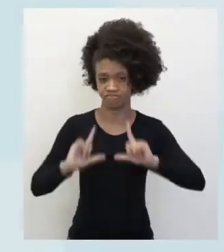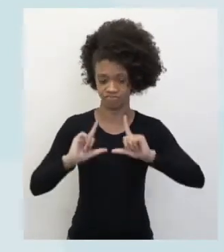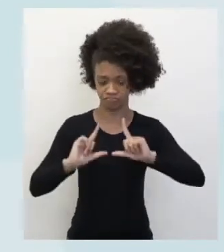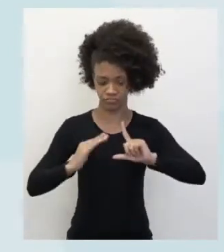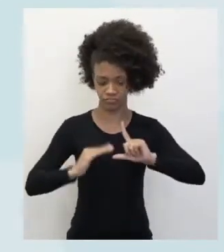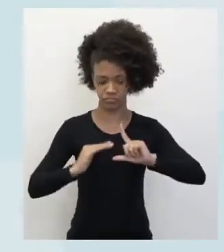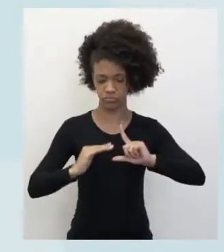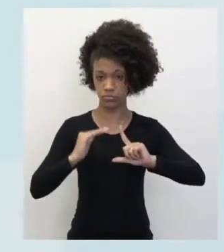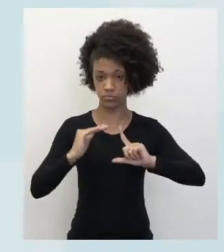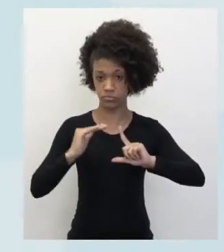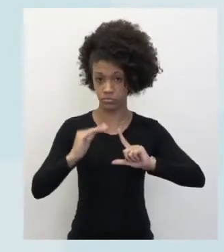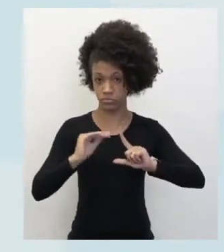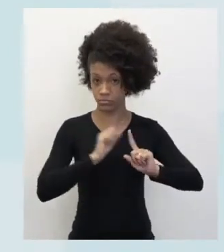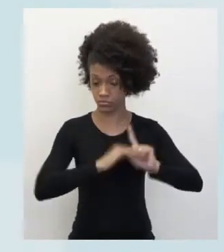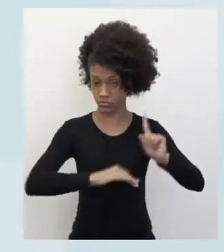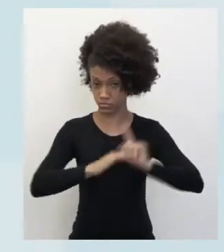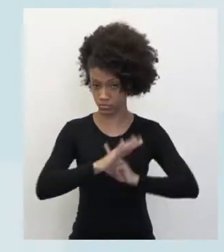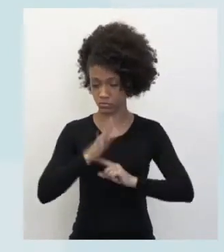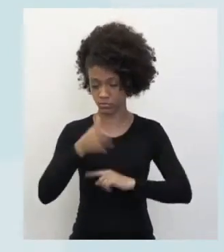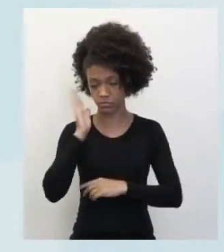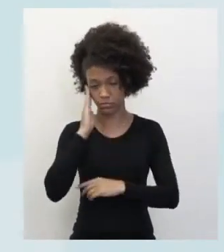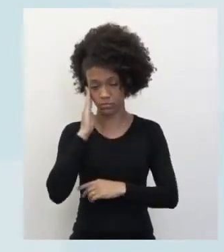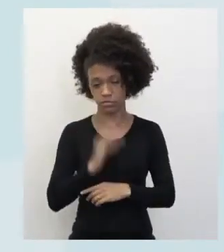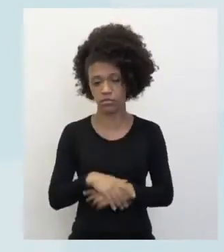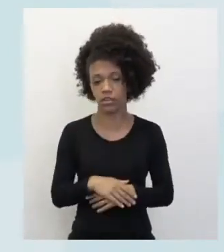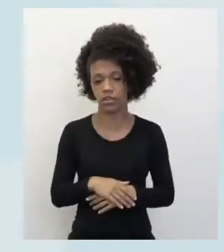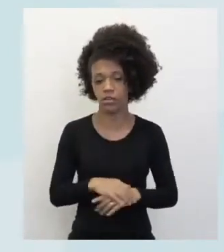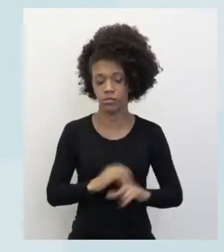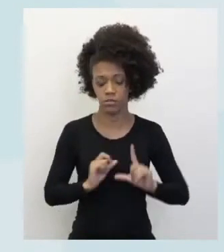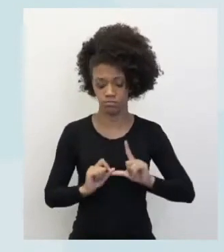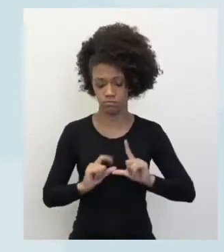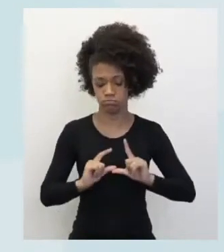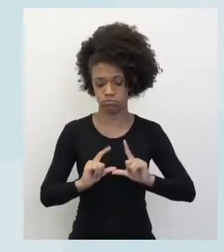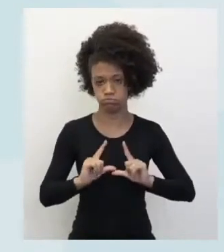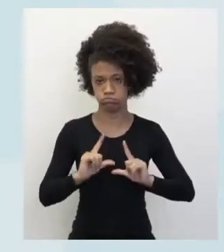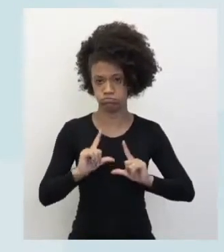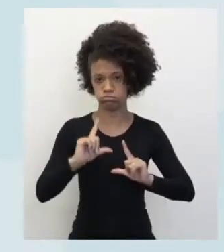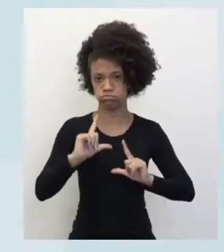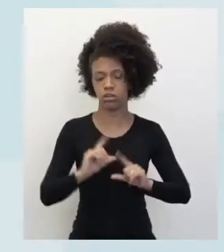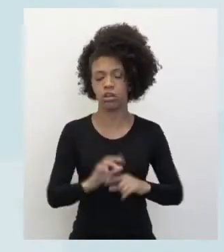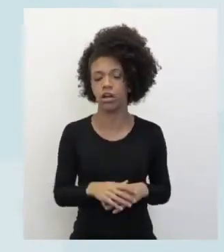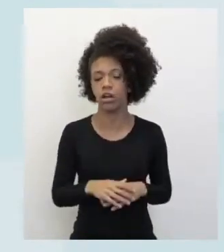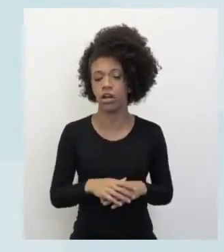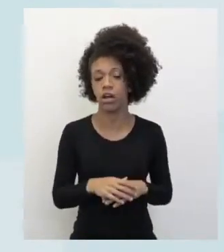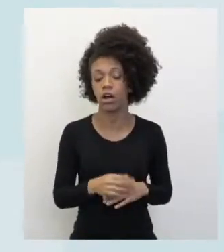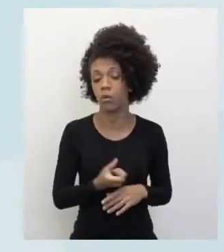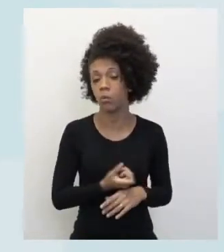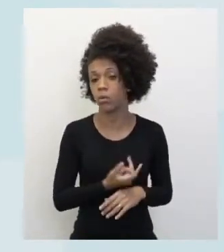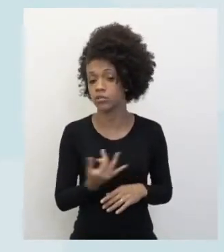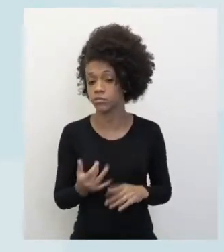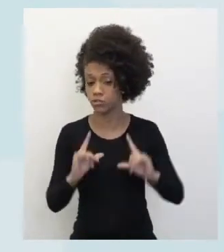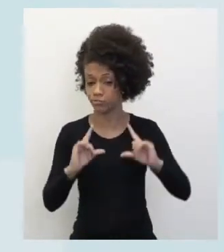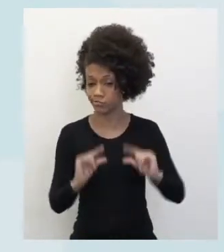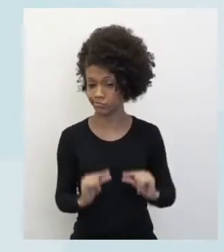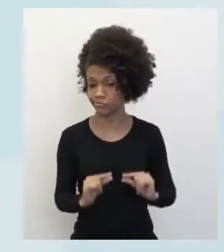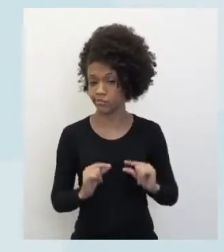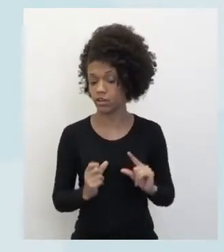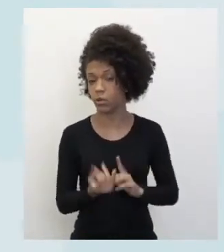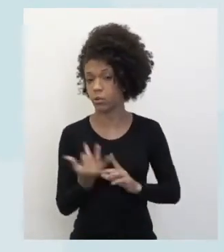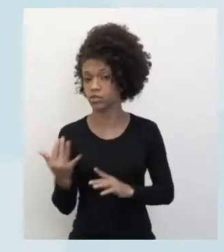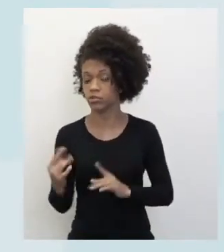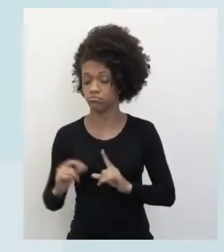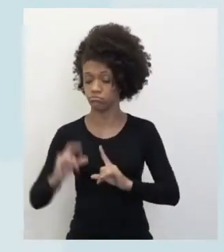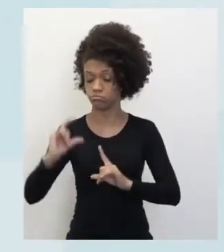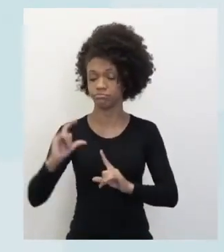social, vocês já sabem, né? Quanto maior aí a quantidade de pessoas vai lá para a base, quanto menor vai para o